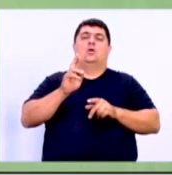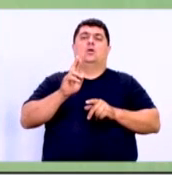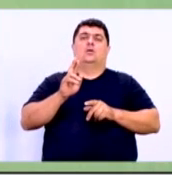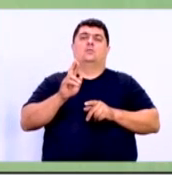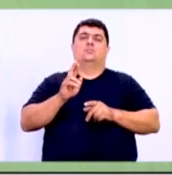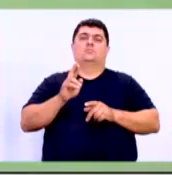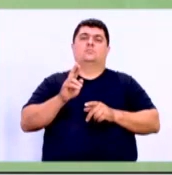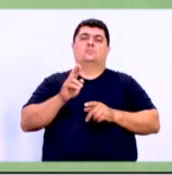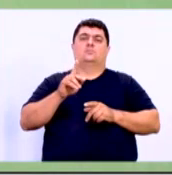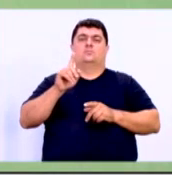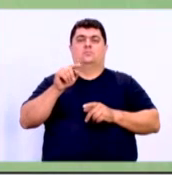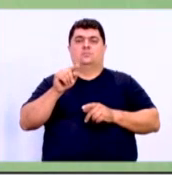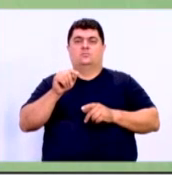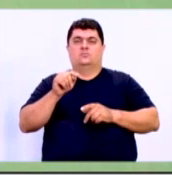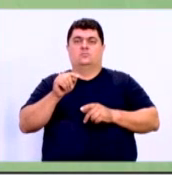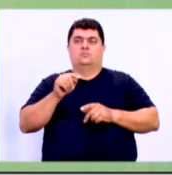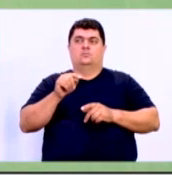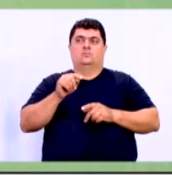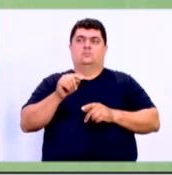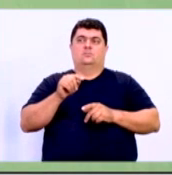gastos? São